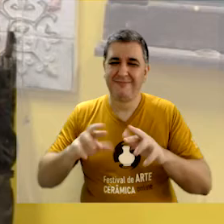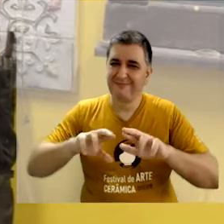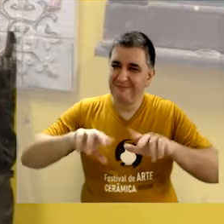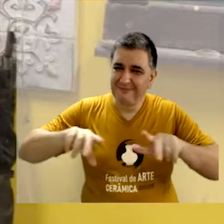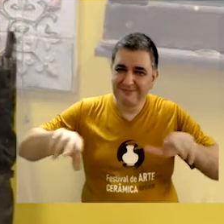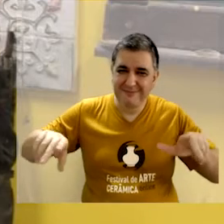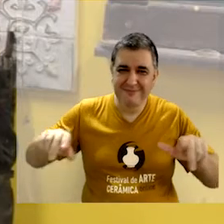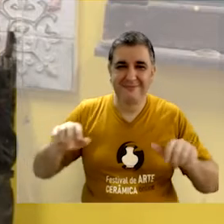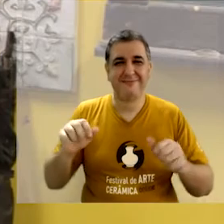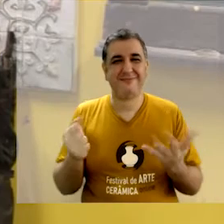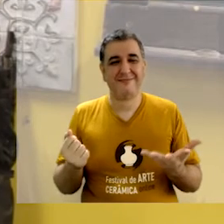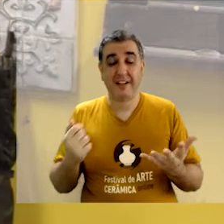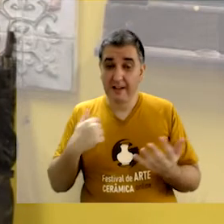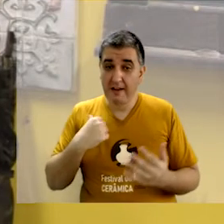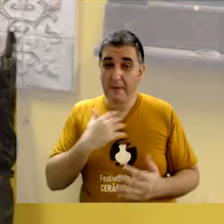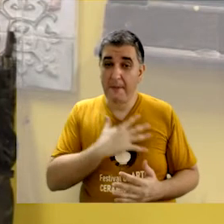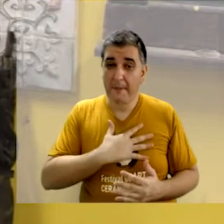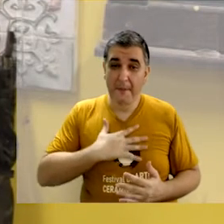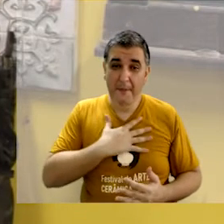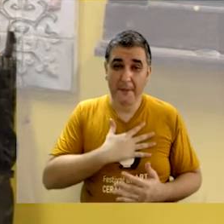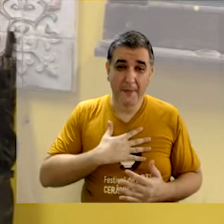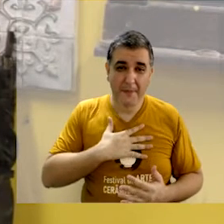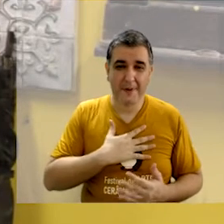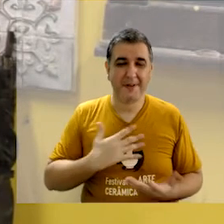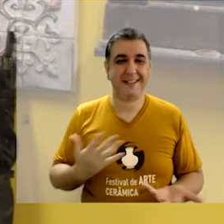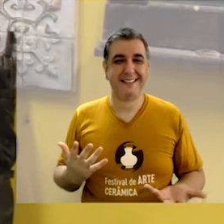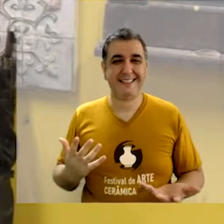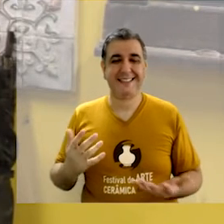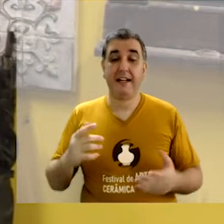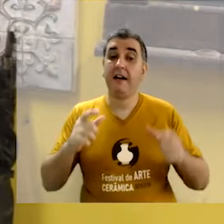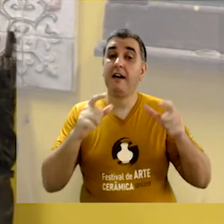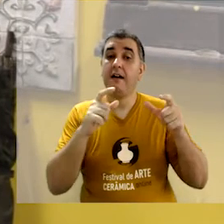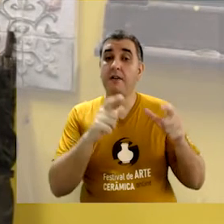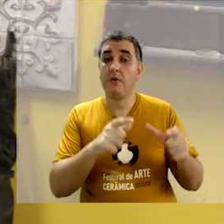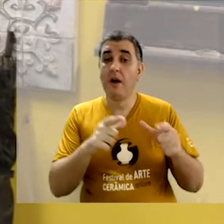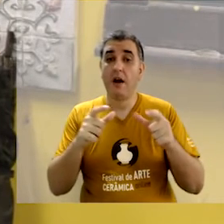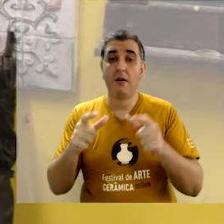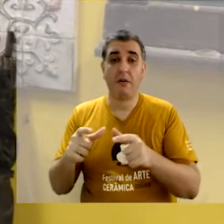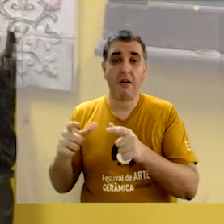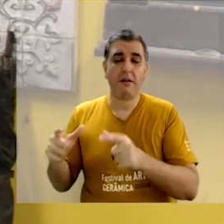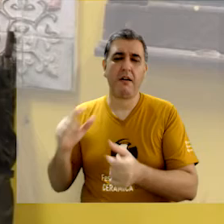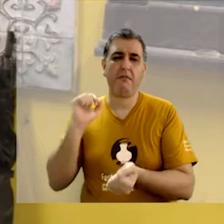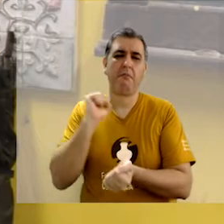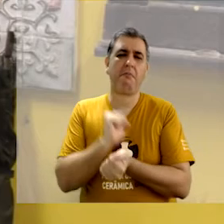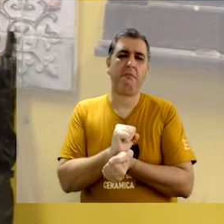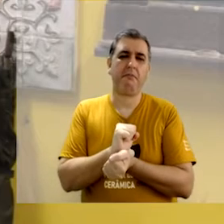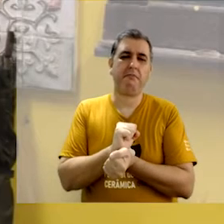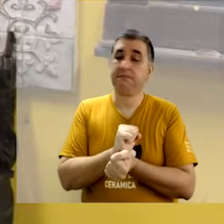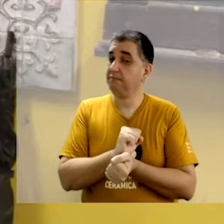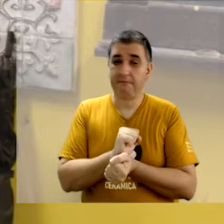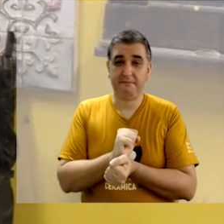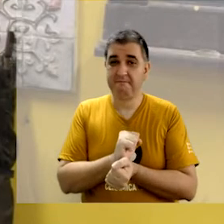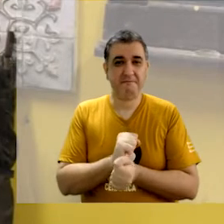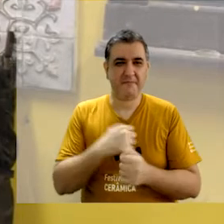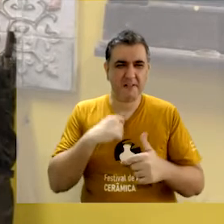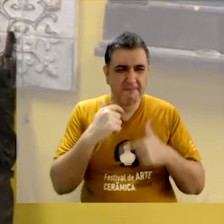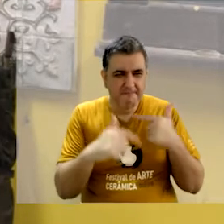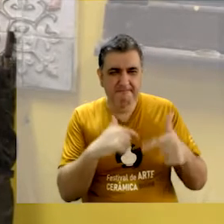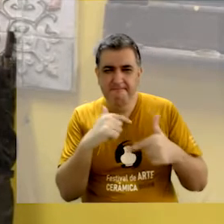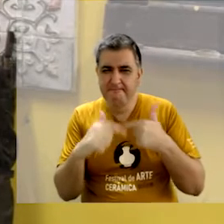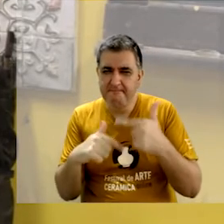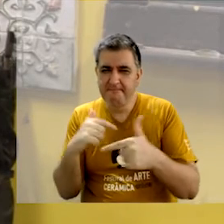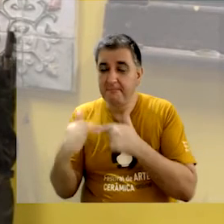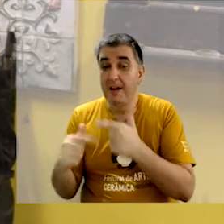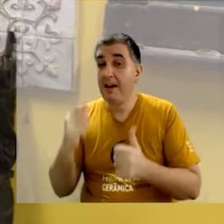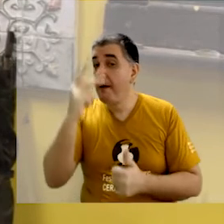nesse lugar comum. As pessoas, quando me procuram, elas me procuram porque confiam no que eu posso fazer, não é? Só alguém que está